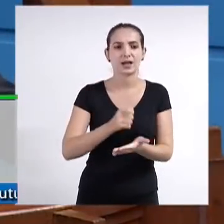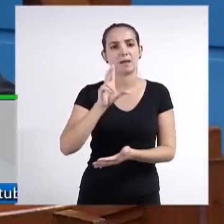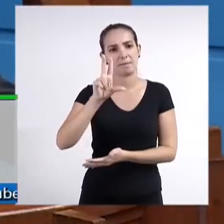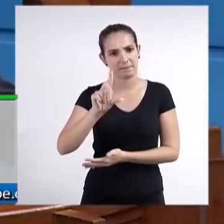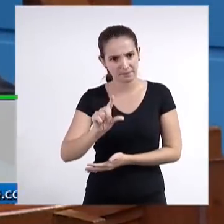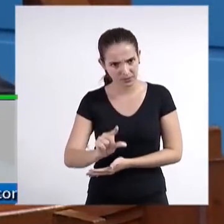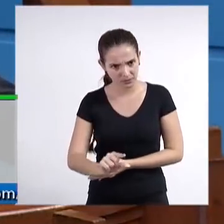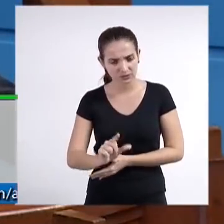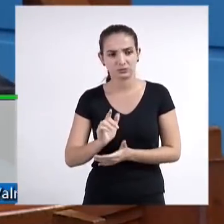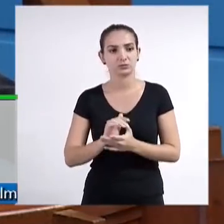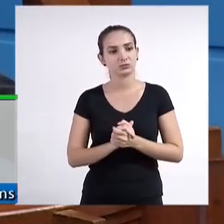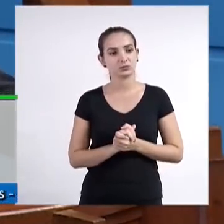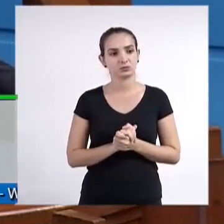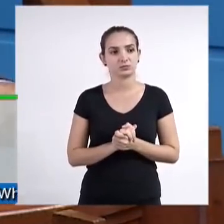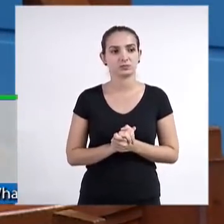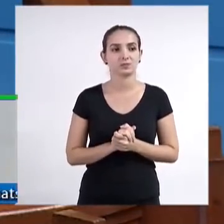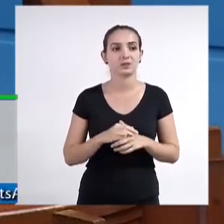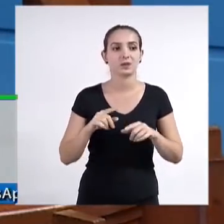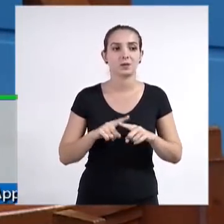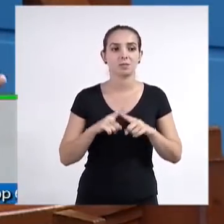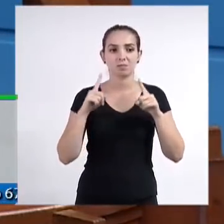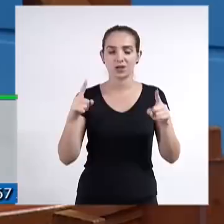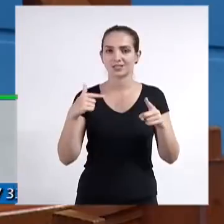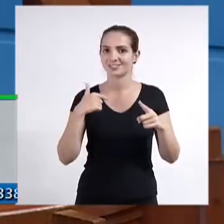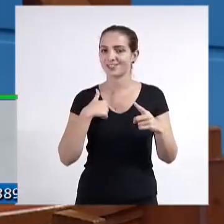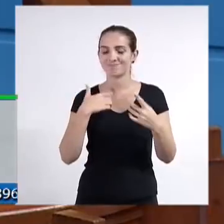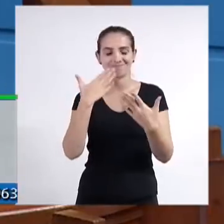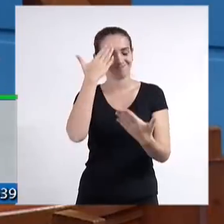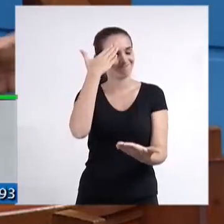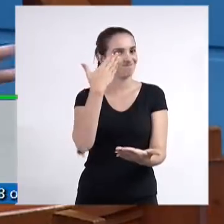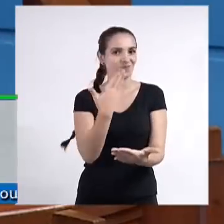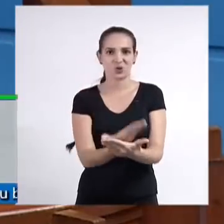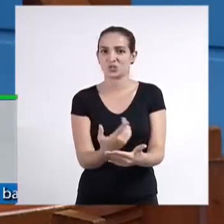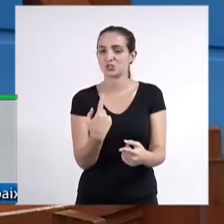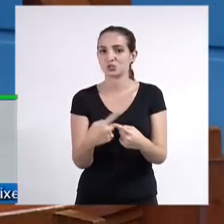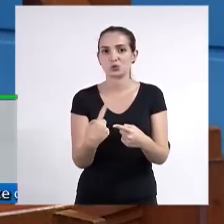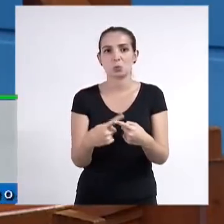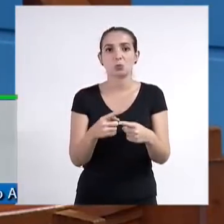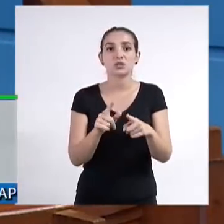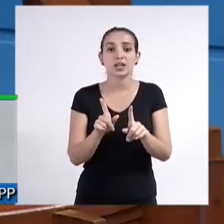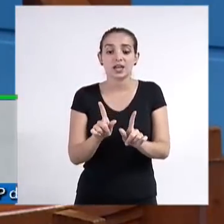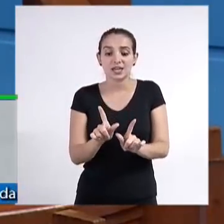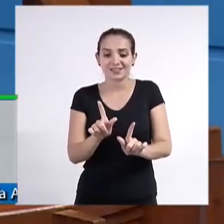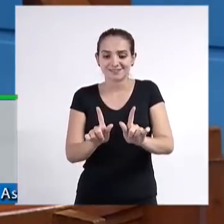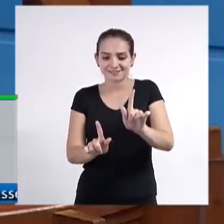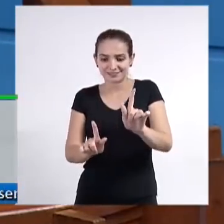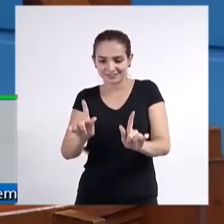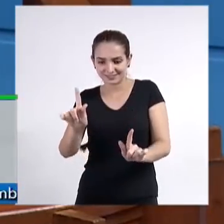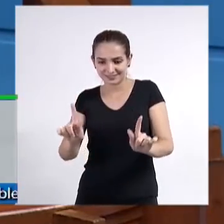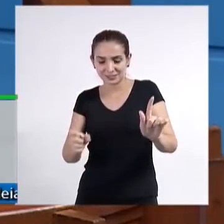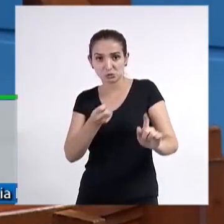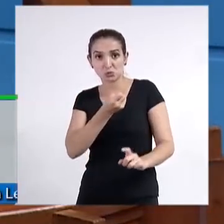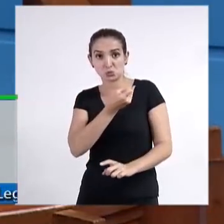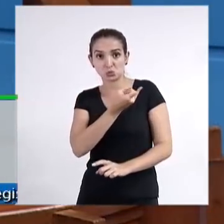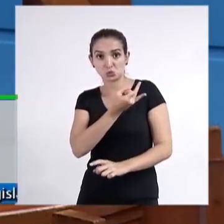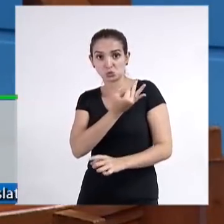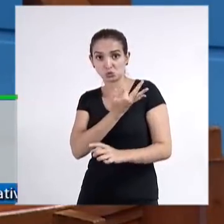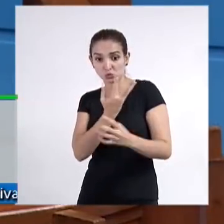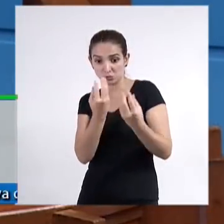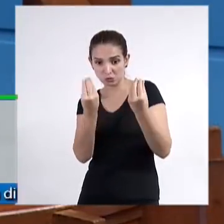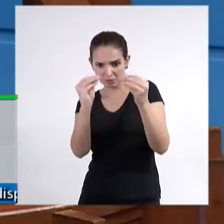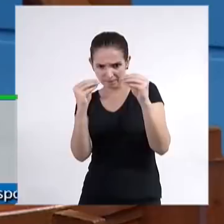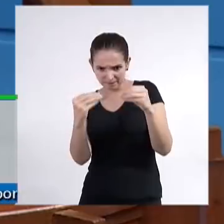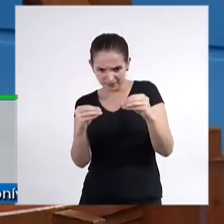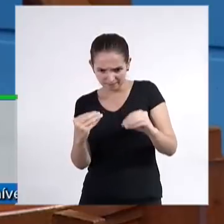menos, mas não me convence pelos números apresentados, deputado Coronel Davi, não me convence.